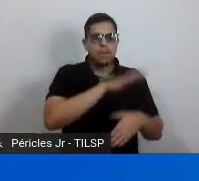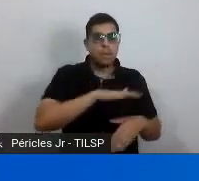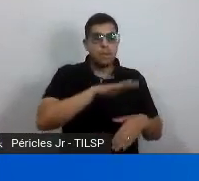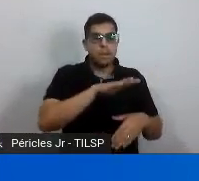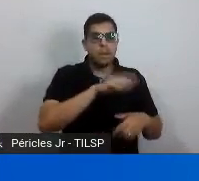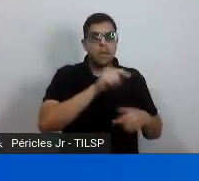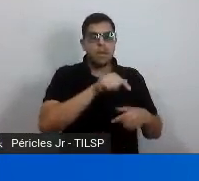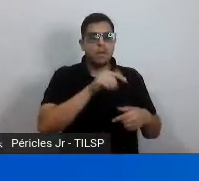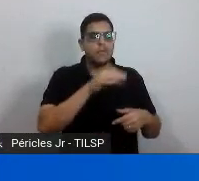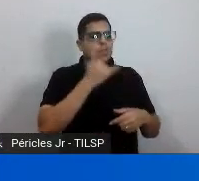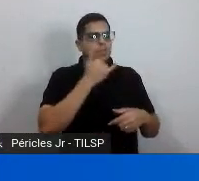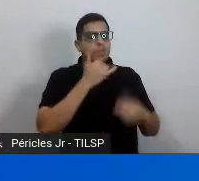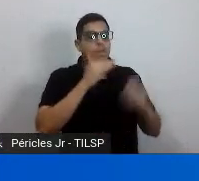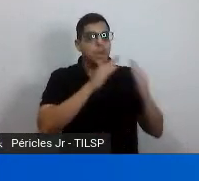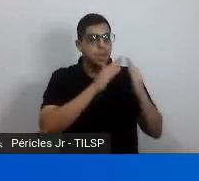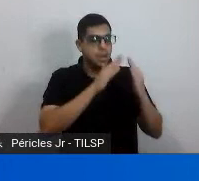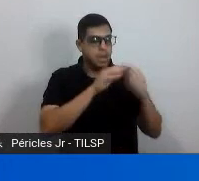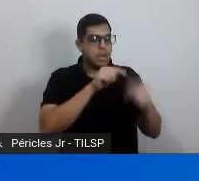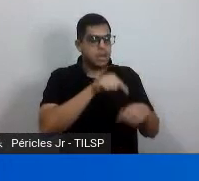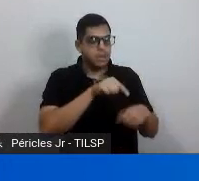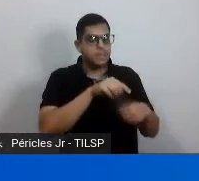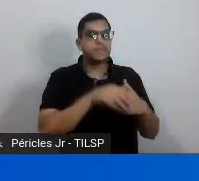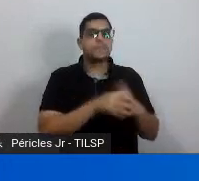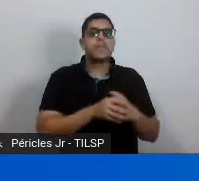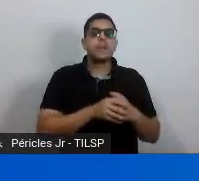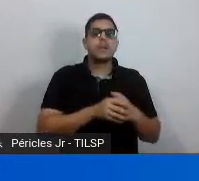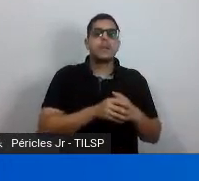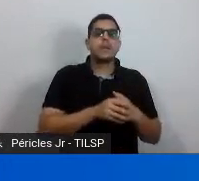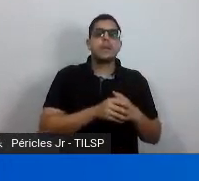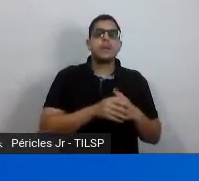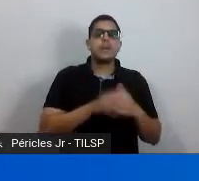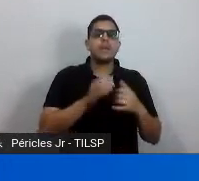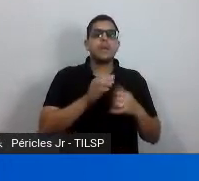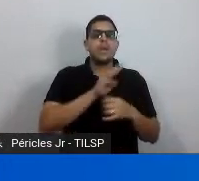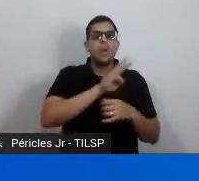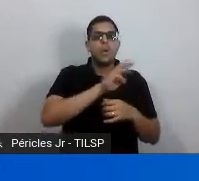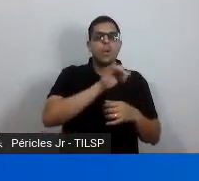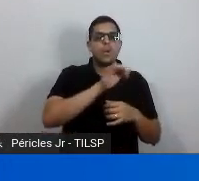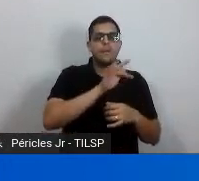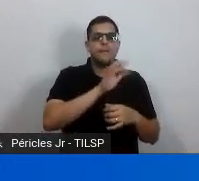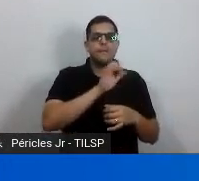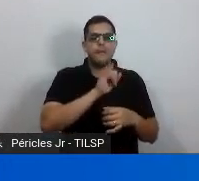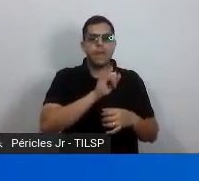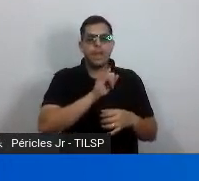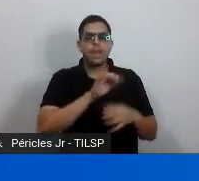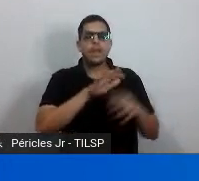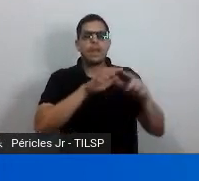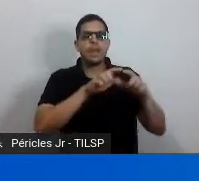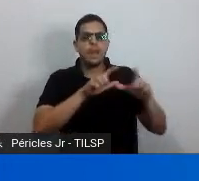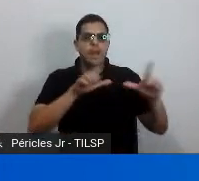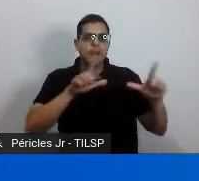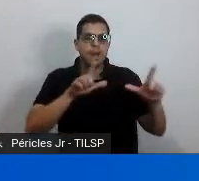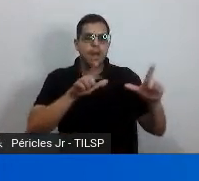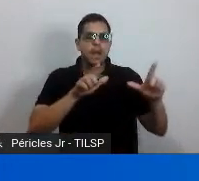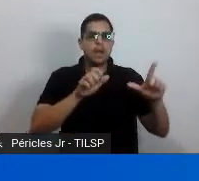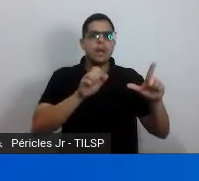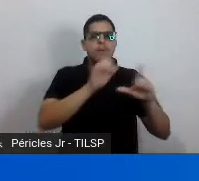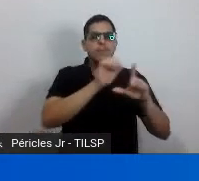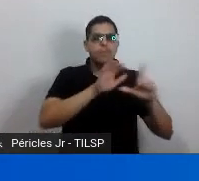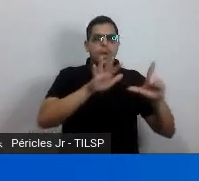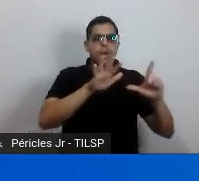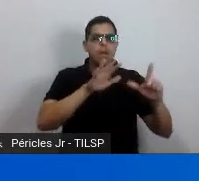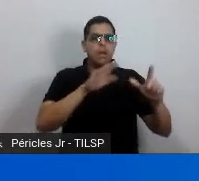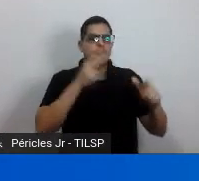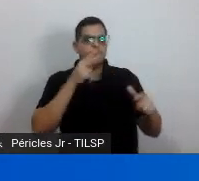né quem possui uma banda larga uma internet de qualidade obviamente tem acesso a muito mais atividades culturais de quem só